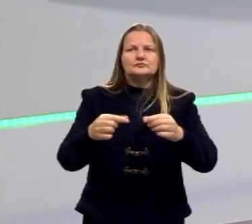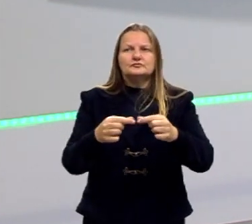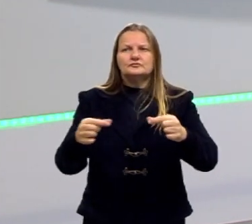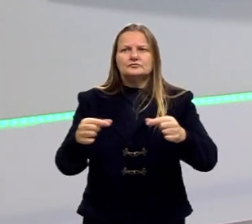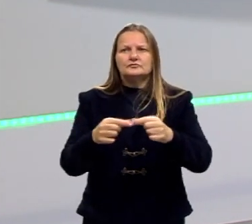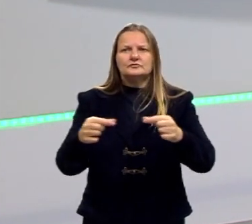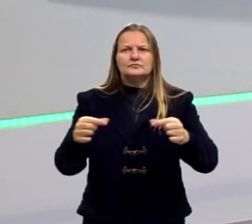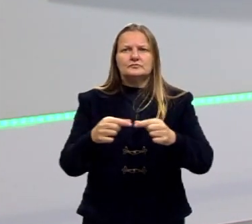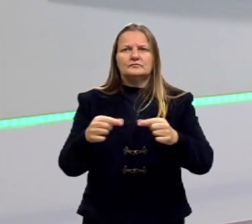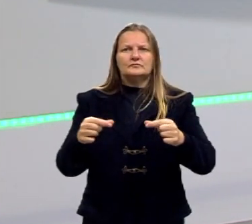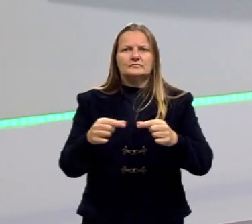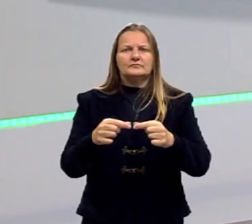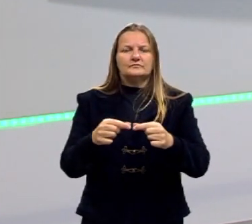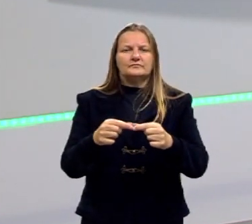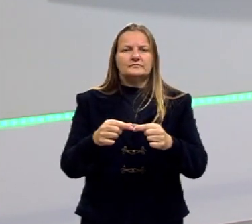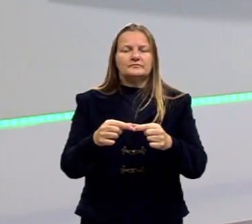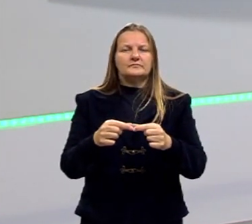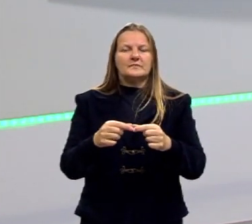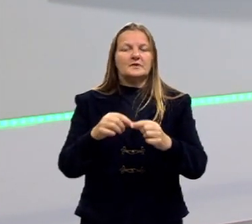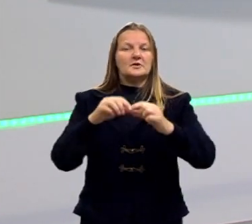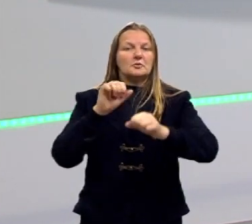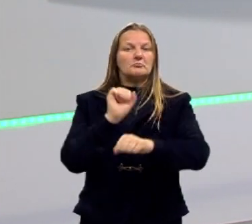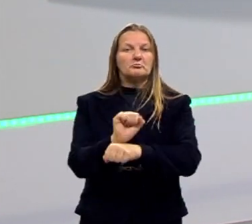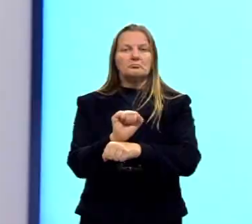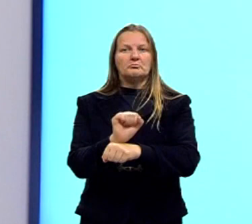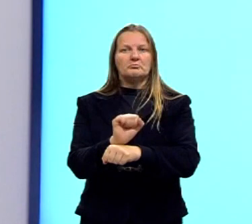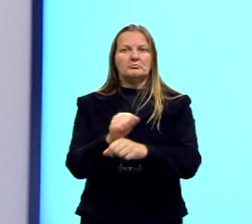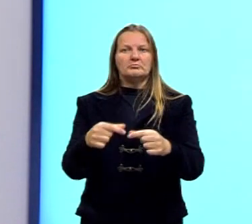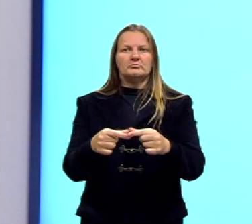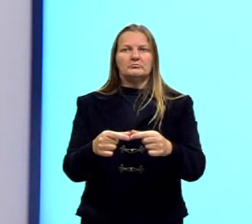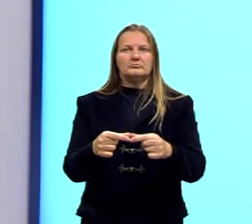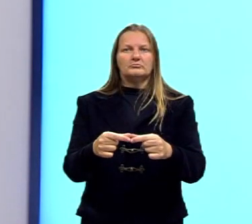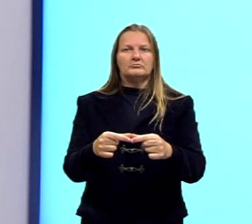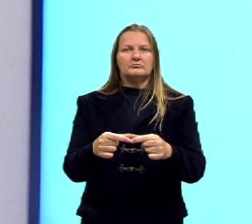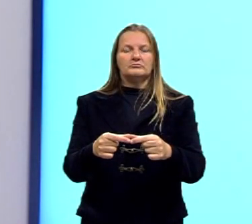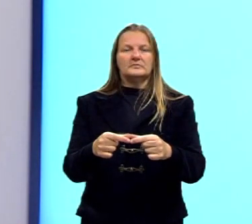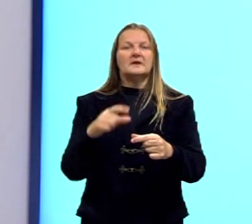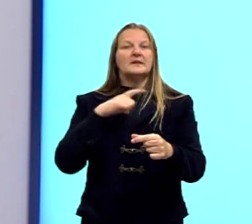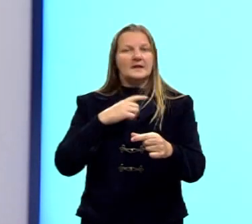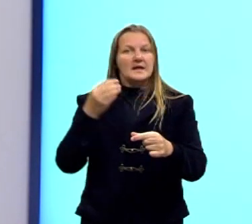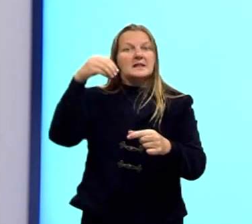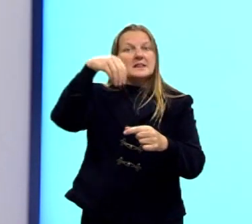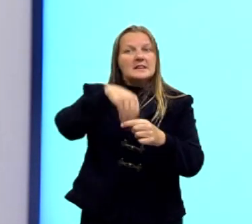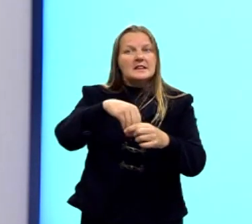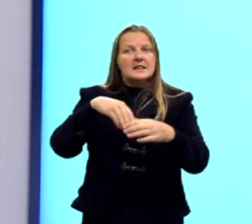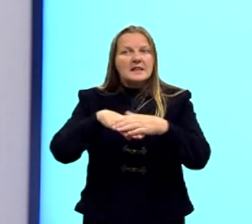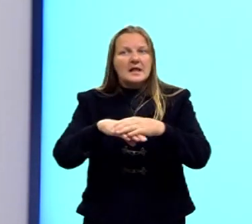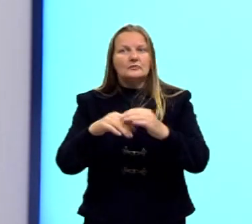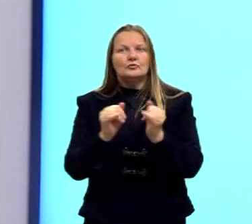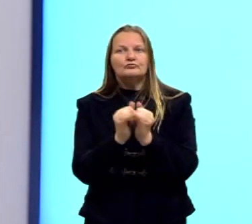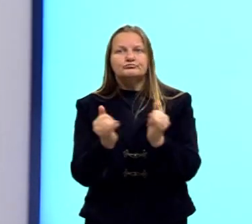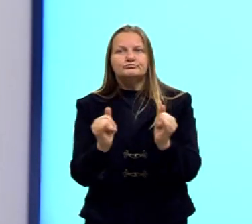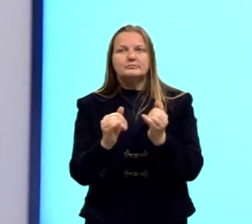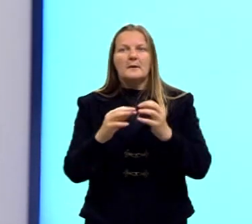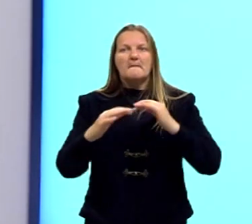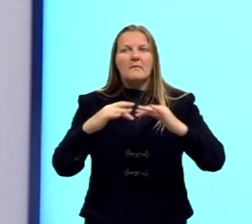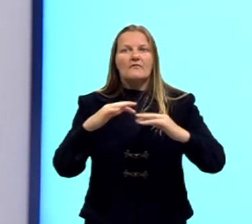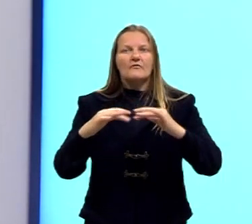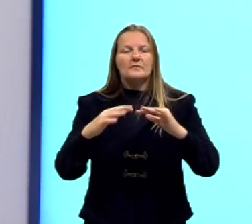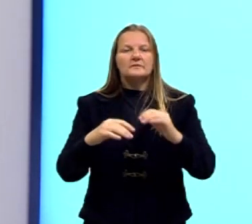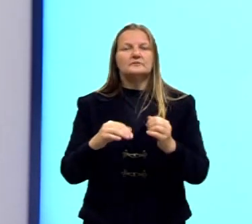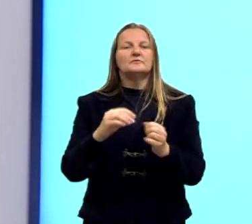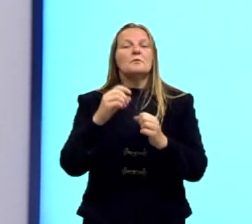porque mesmo que esse irmã esteja Parado né ele vai considerar que sim existe movimento nem cima porque nos